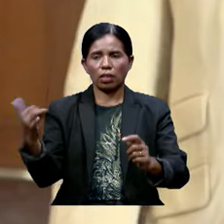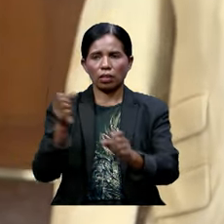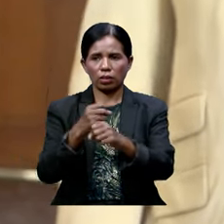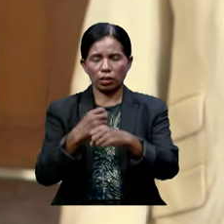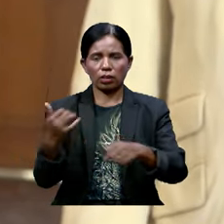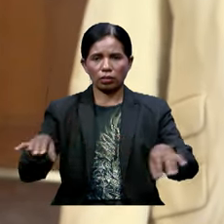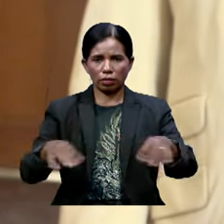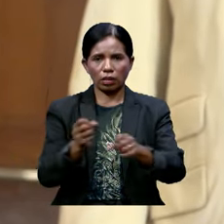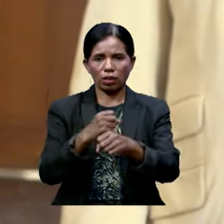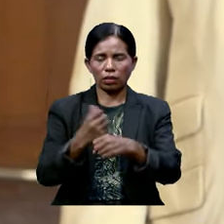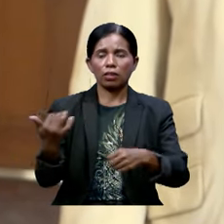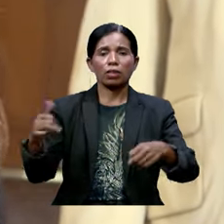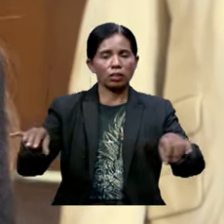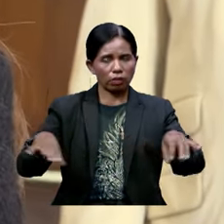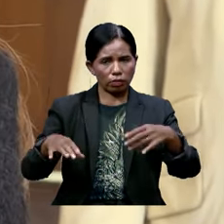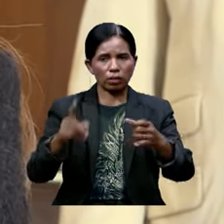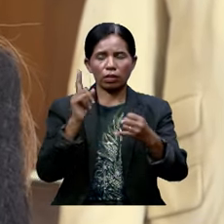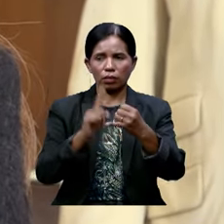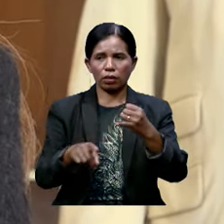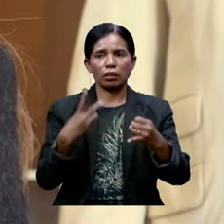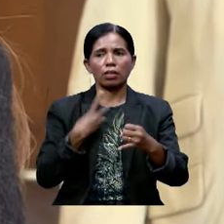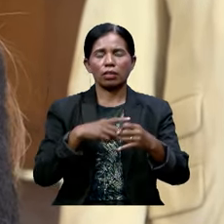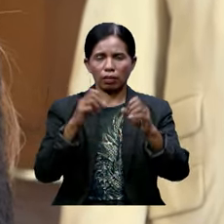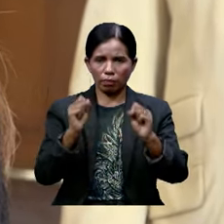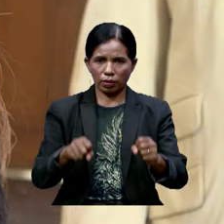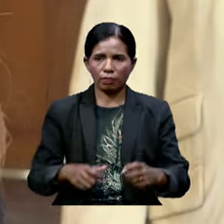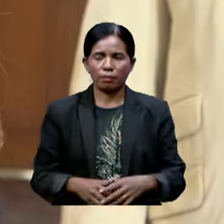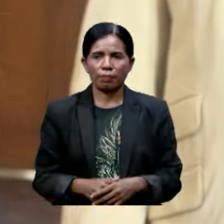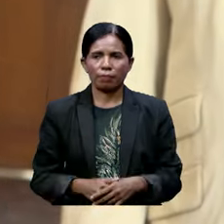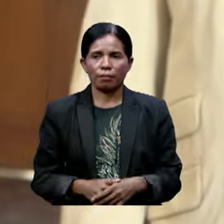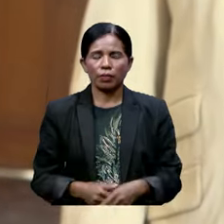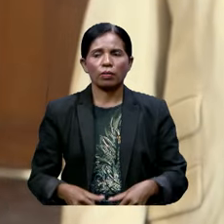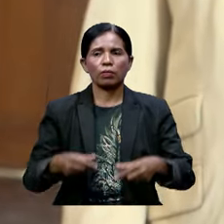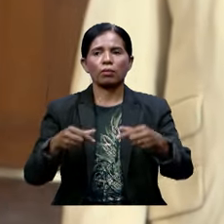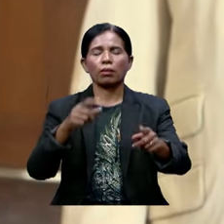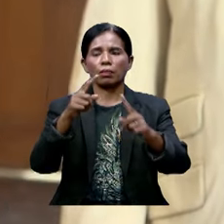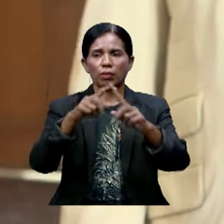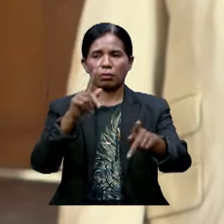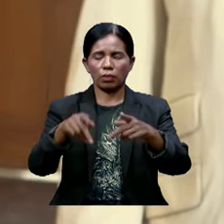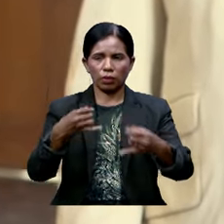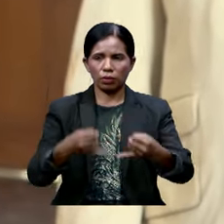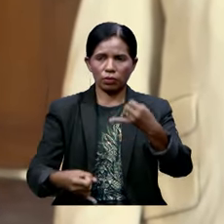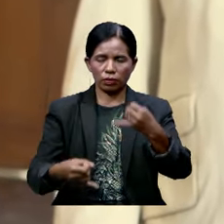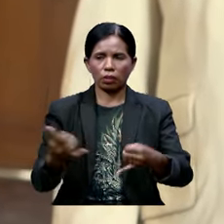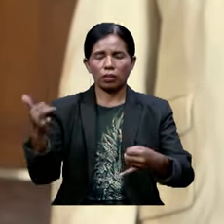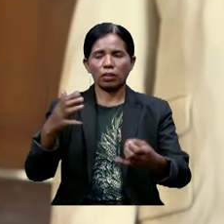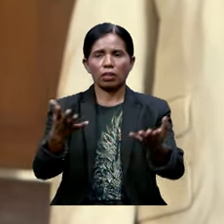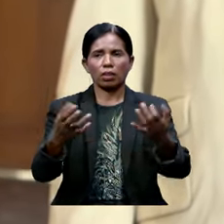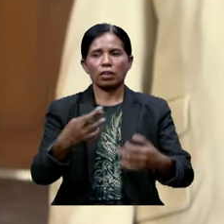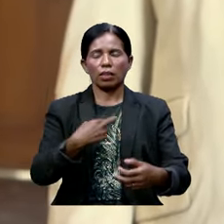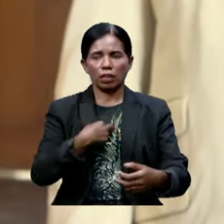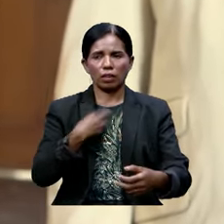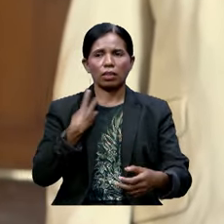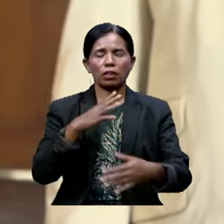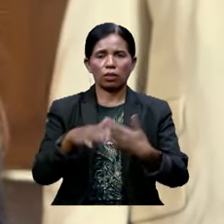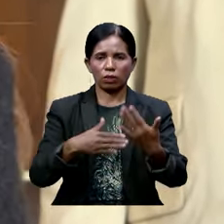halo ser ne serviço e cuxleu e tabela for pai tani povo justiça ne bema que será assim a cara que ita outro a